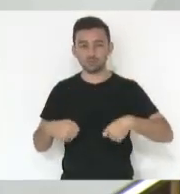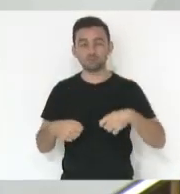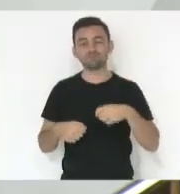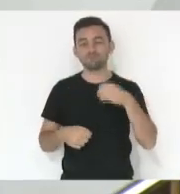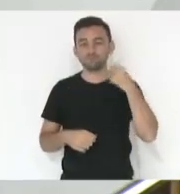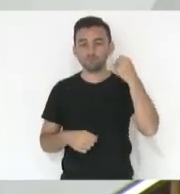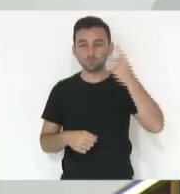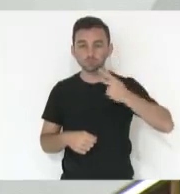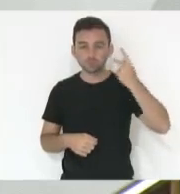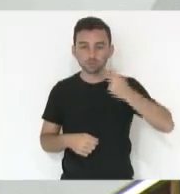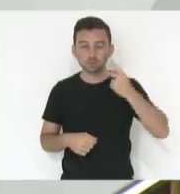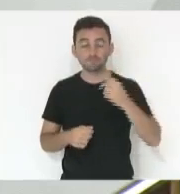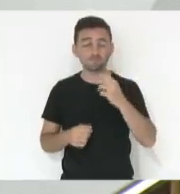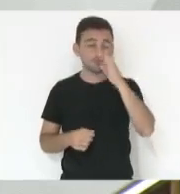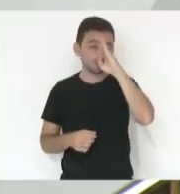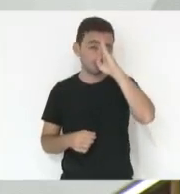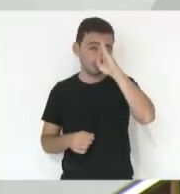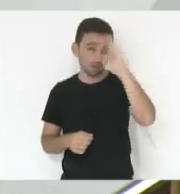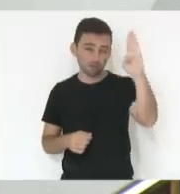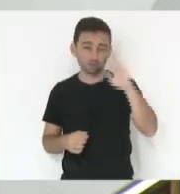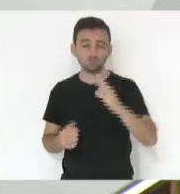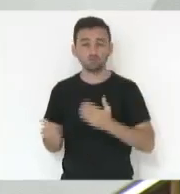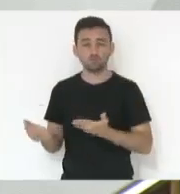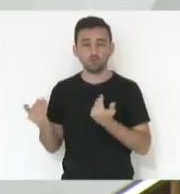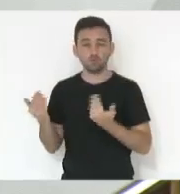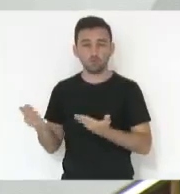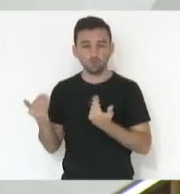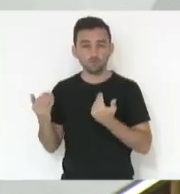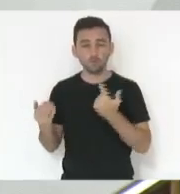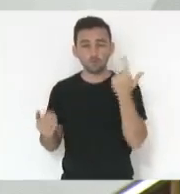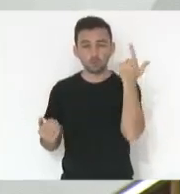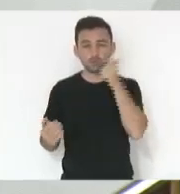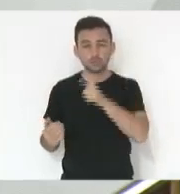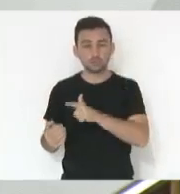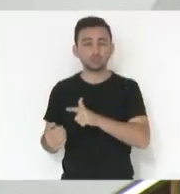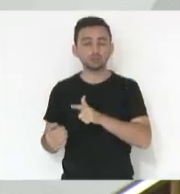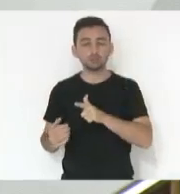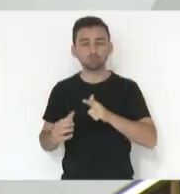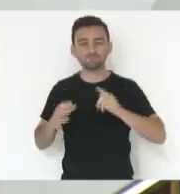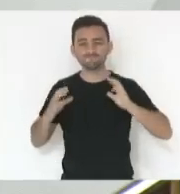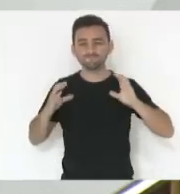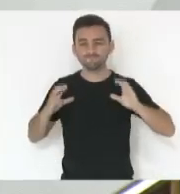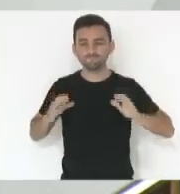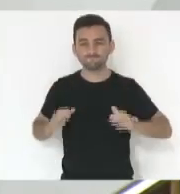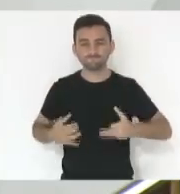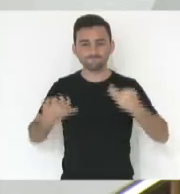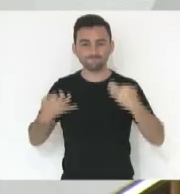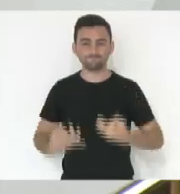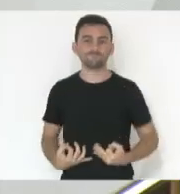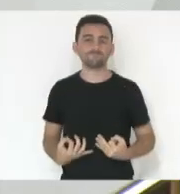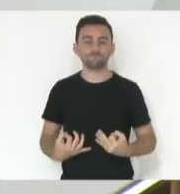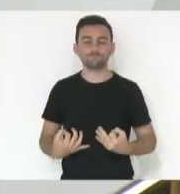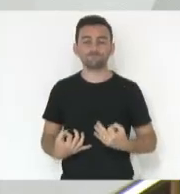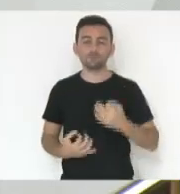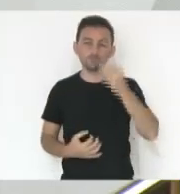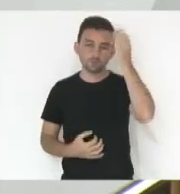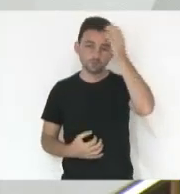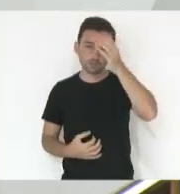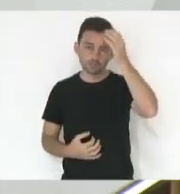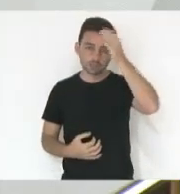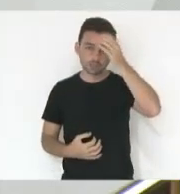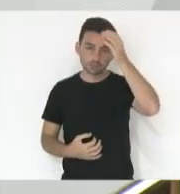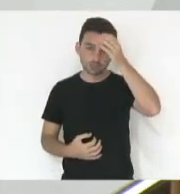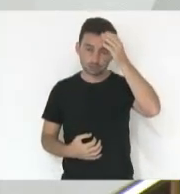especialmente dos jovens, para o exercício pleno da cidadania. Sem consciência